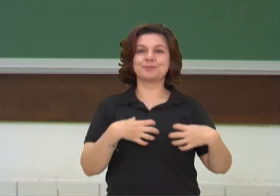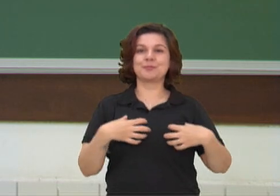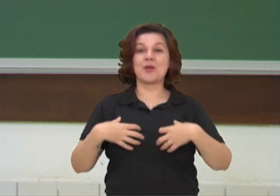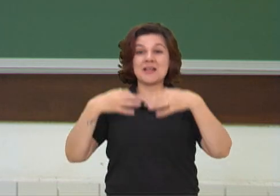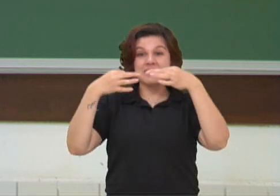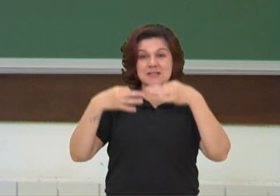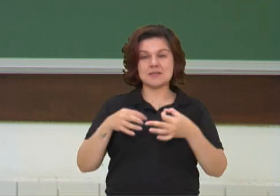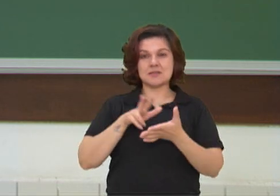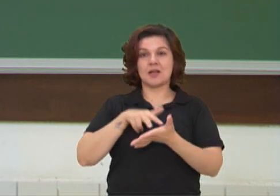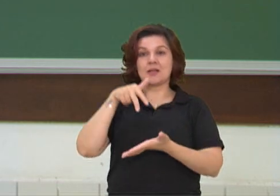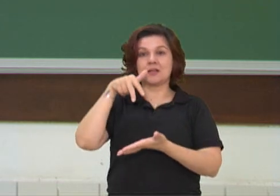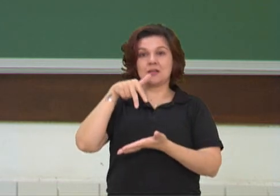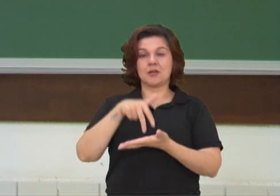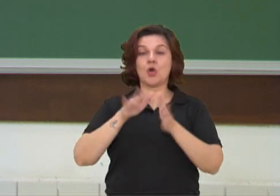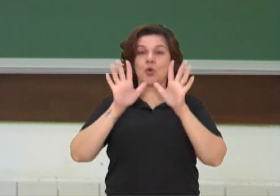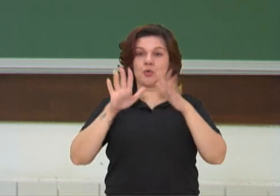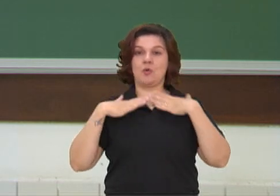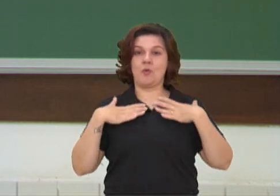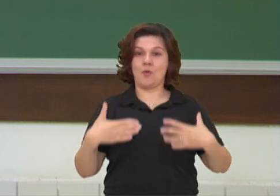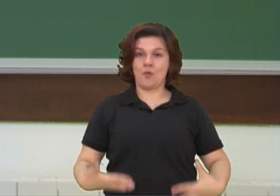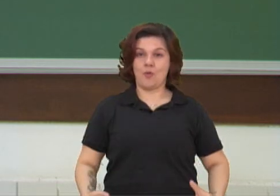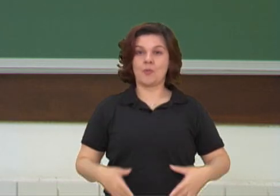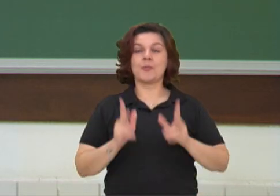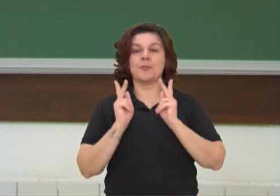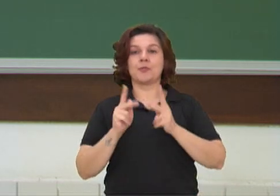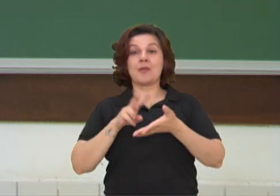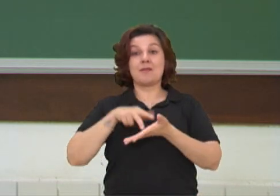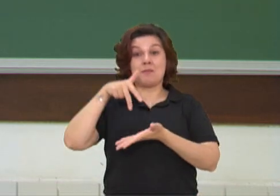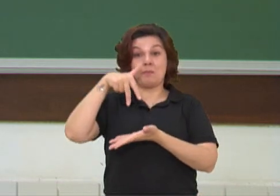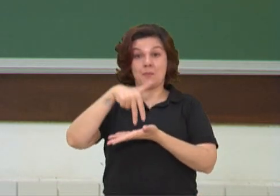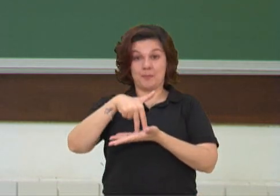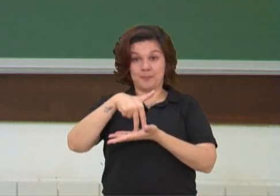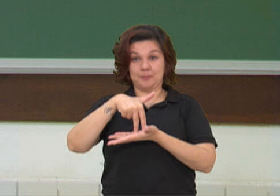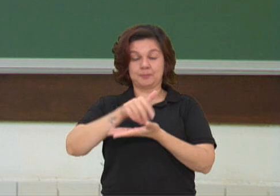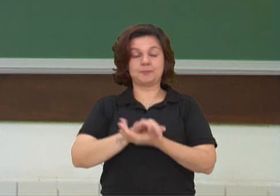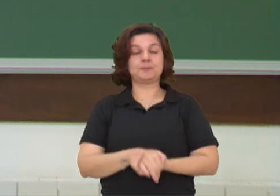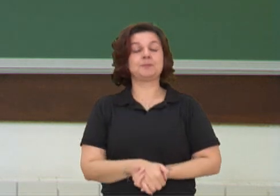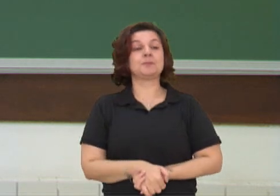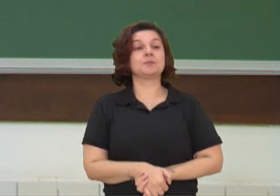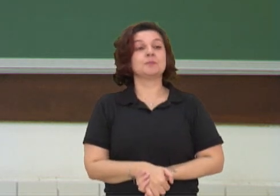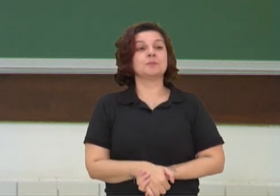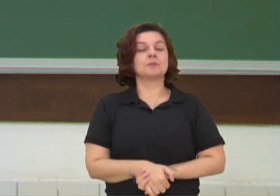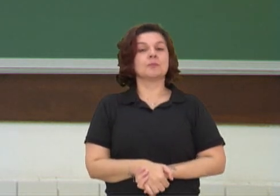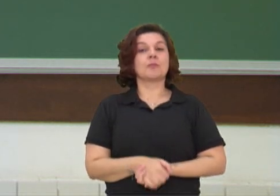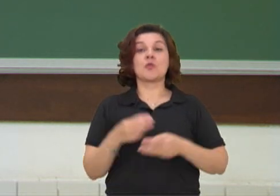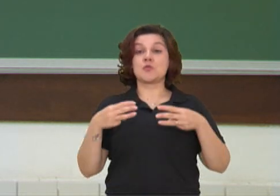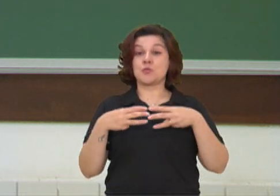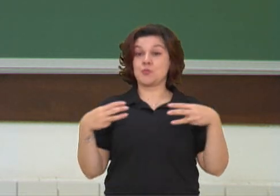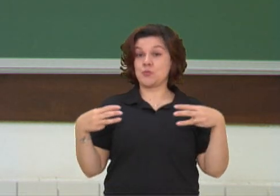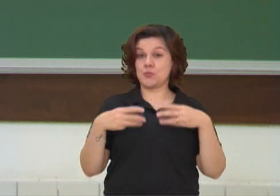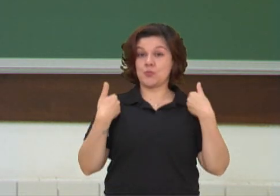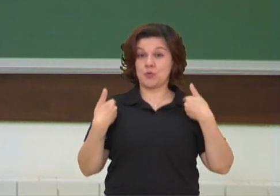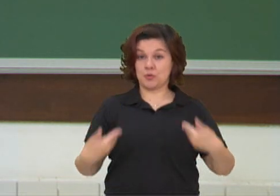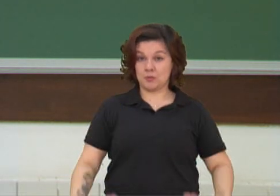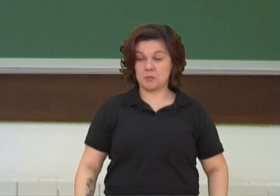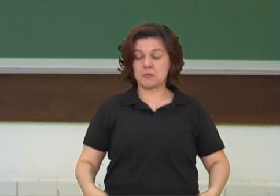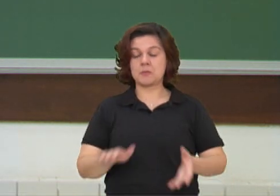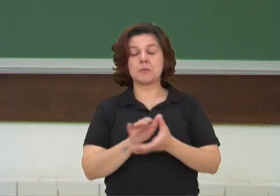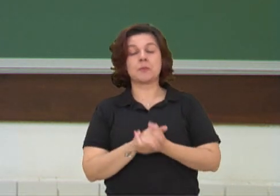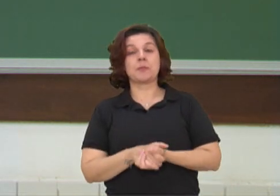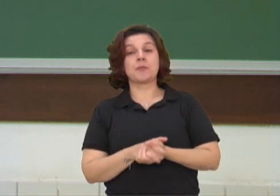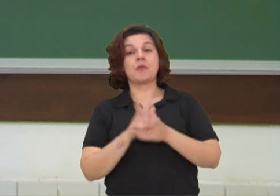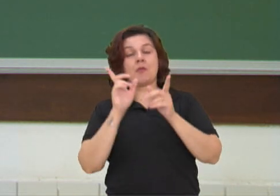a estrutura, manter ali a estrutura do nosso corpo em pé. Os nossos músculos, por assim dizer, eles